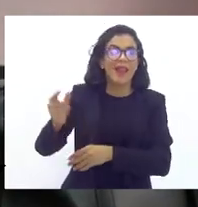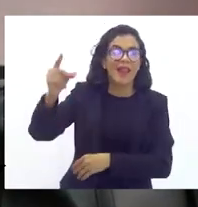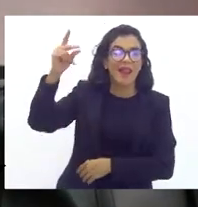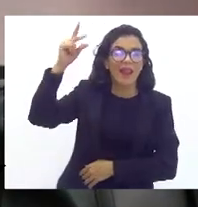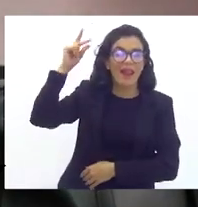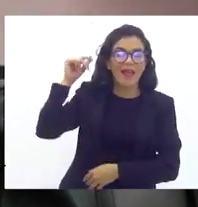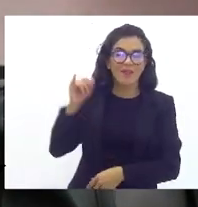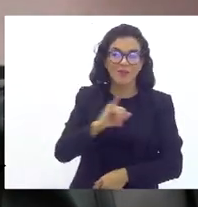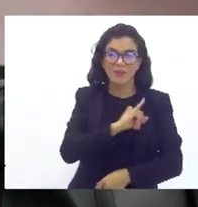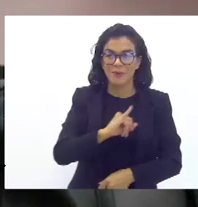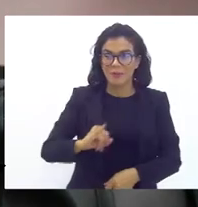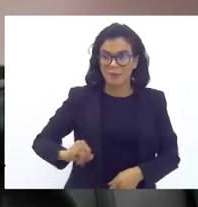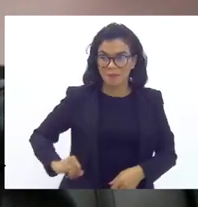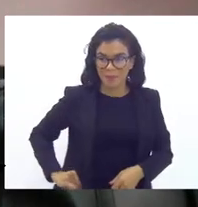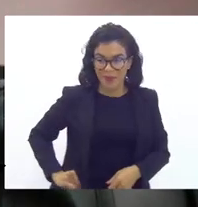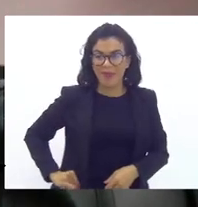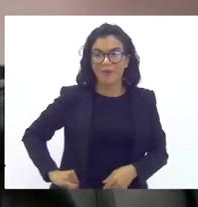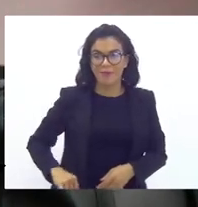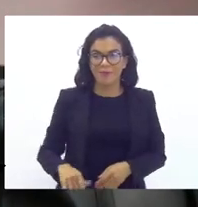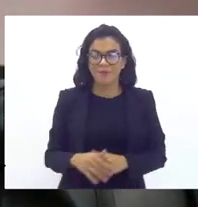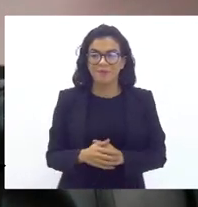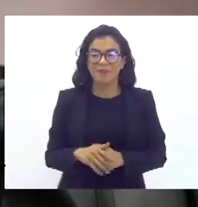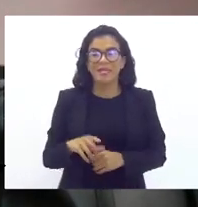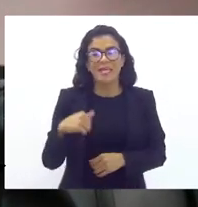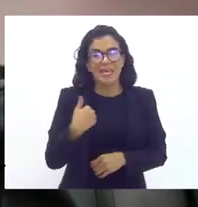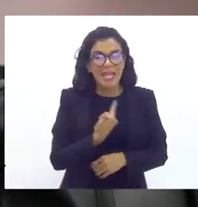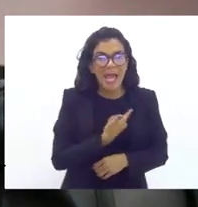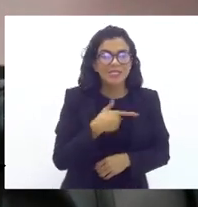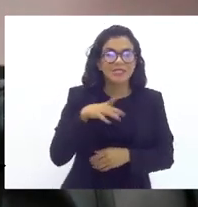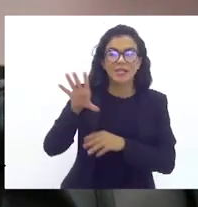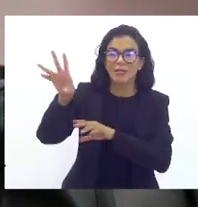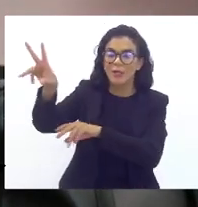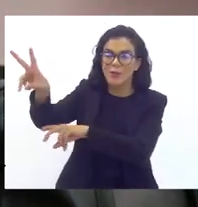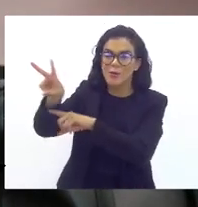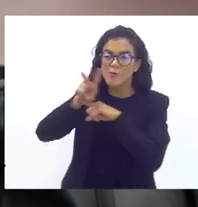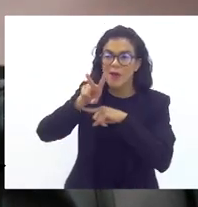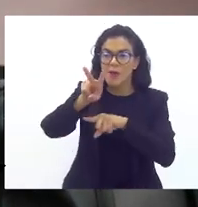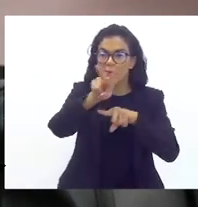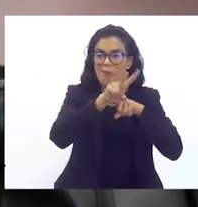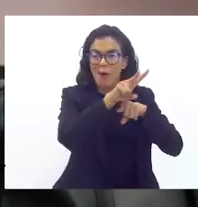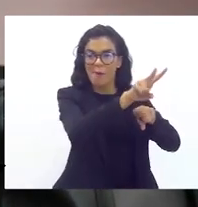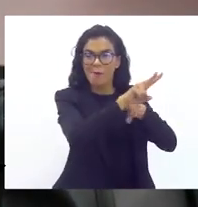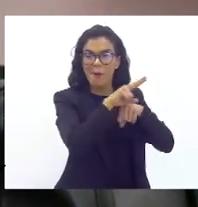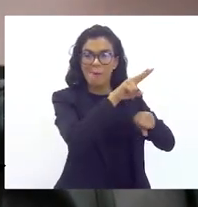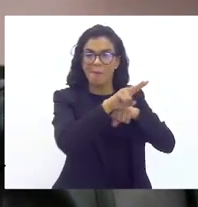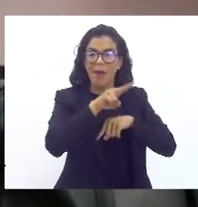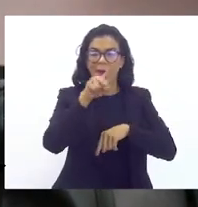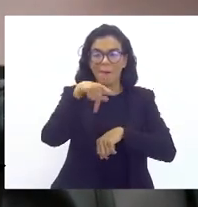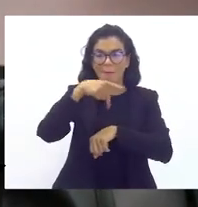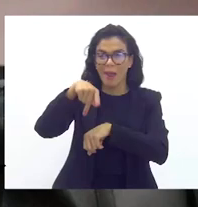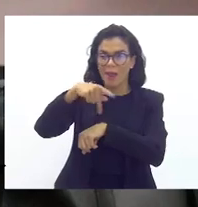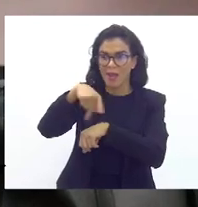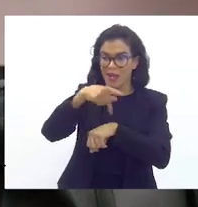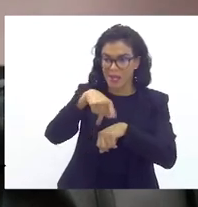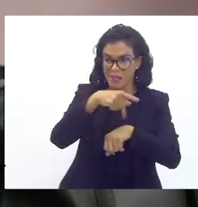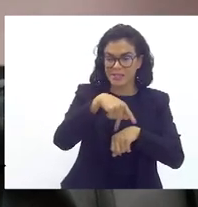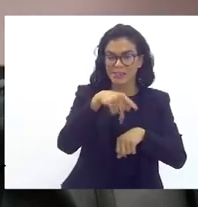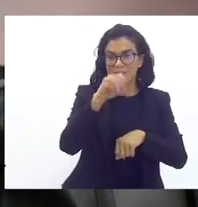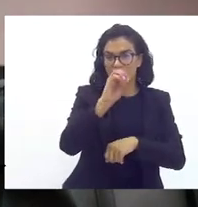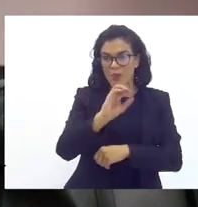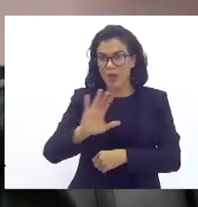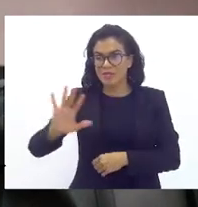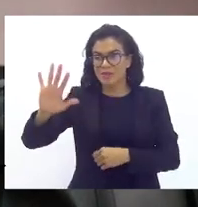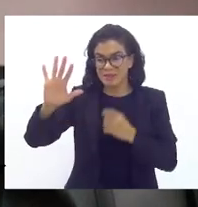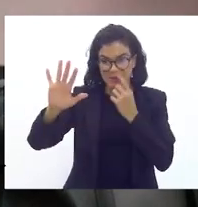como a gente bebe de muita fora e que é um recorte baseado no que pensa né o ocidental